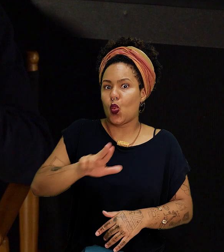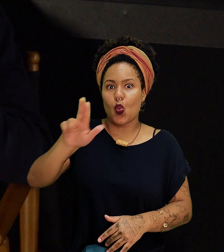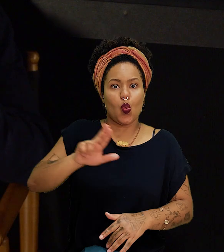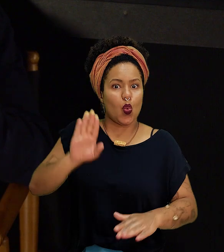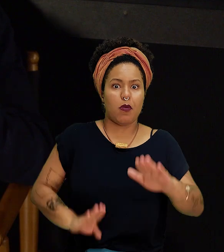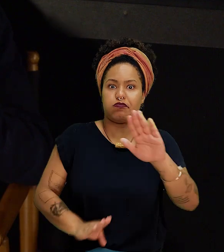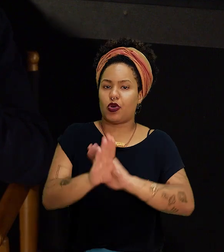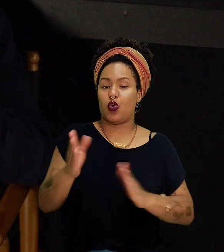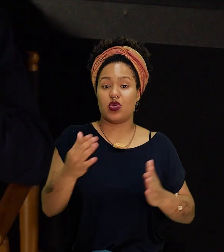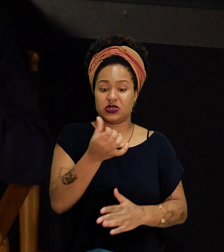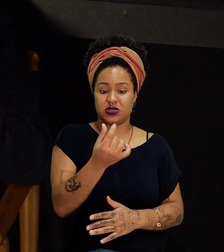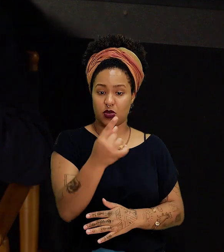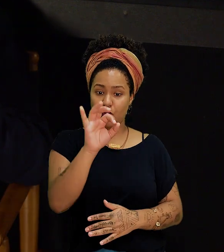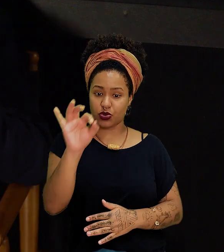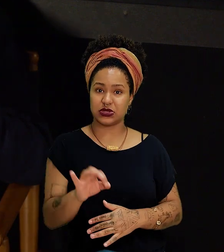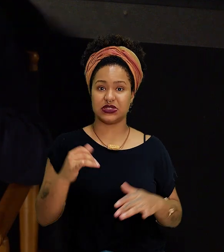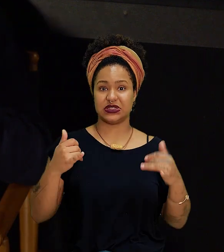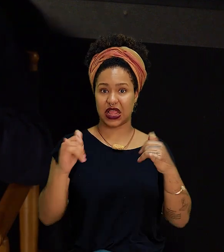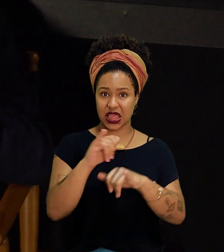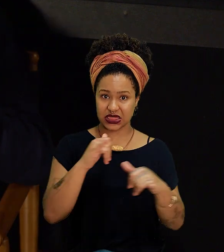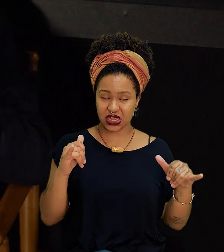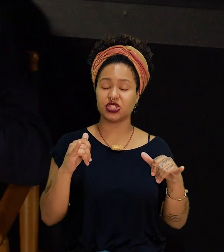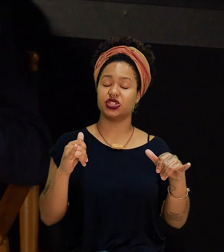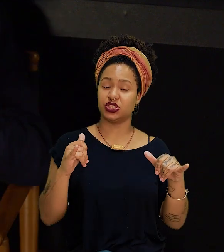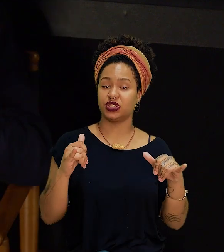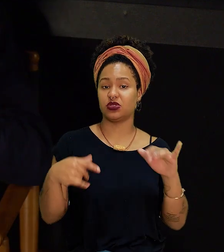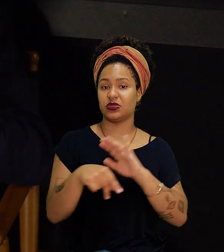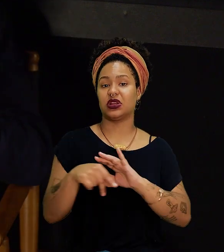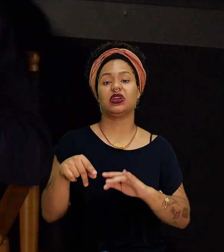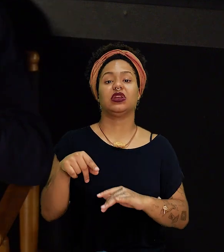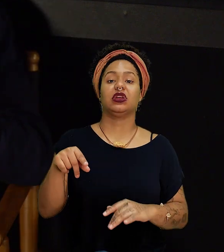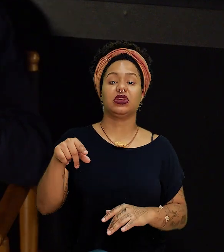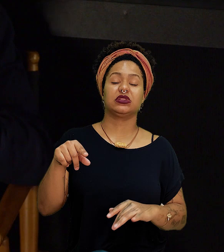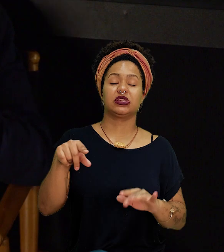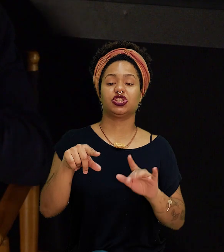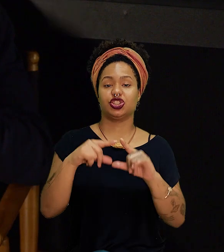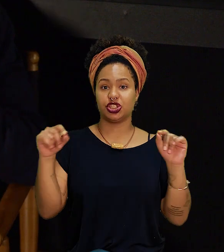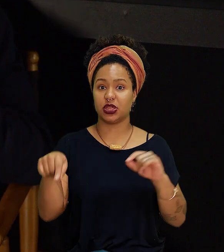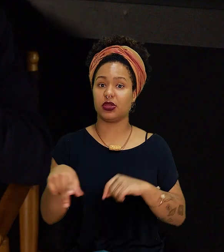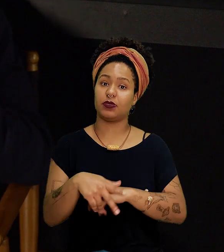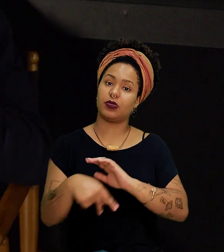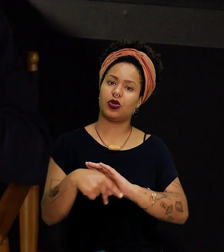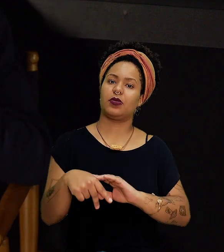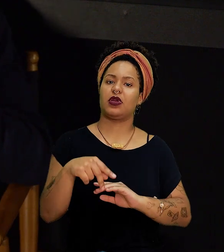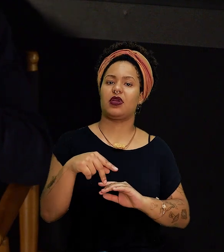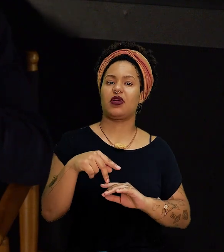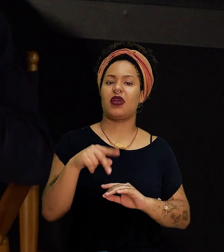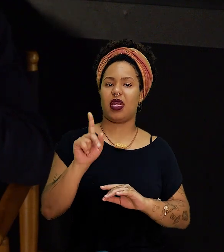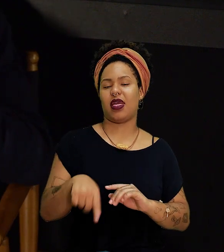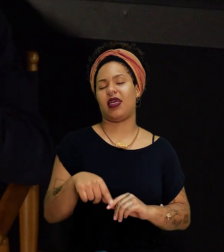hoje 61% da energia consumida na China vem do carvão.